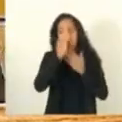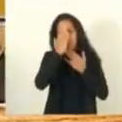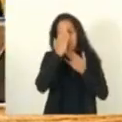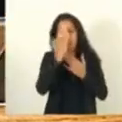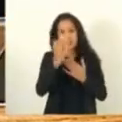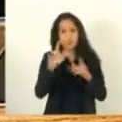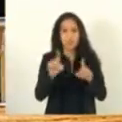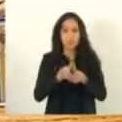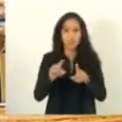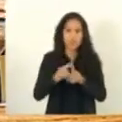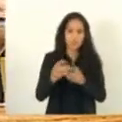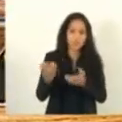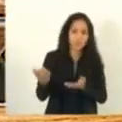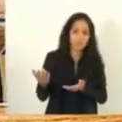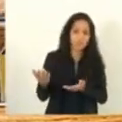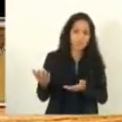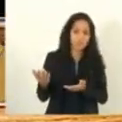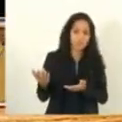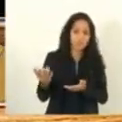o nosso